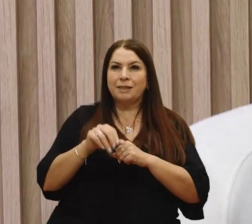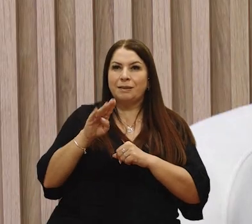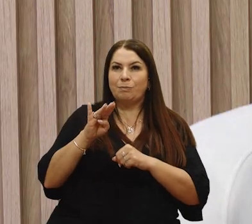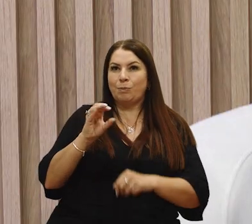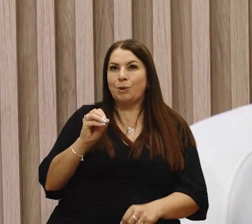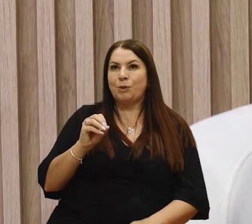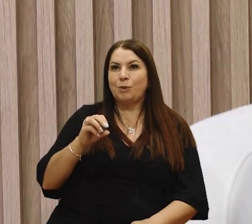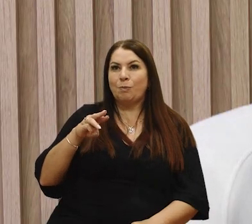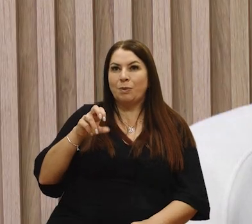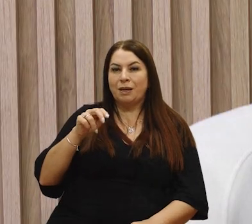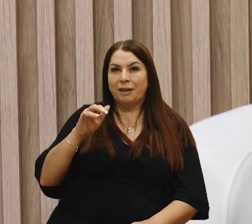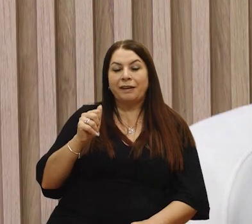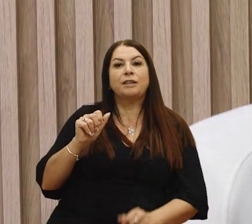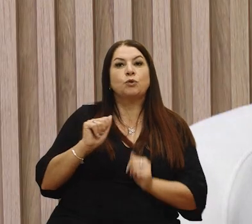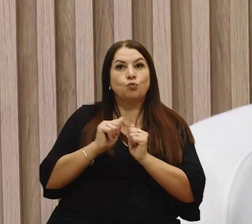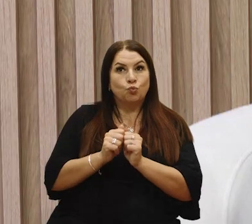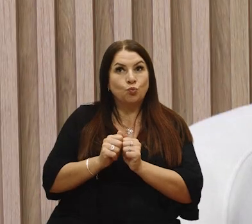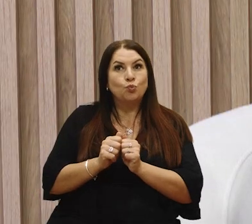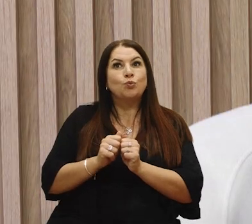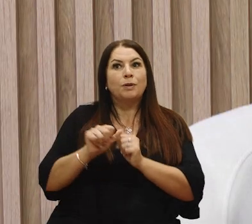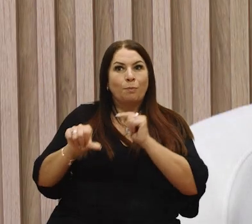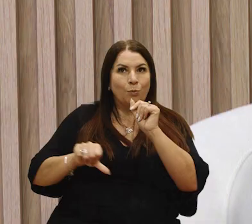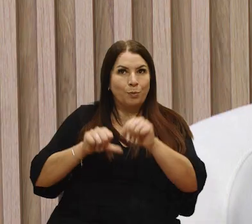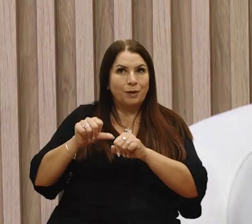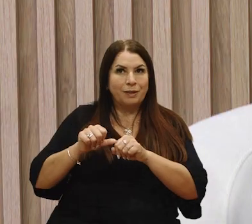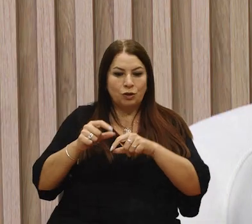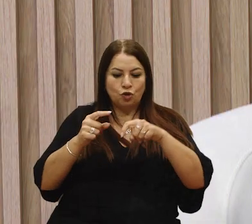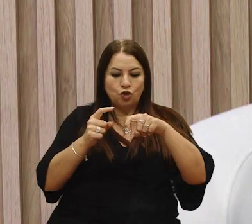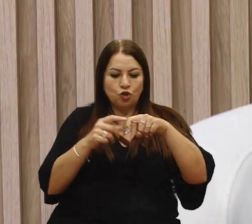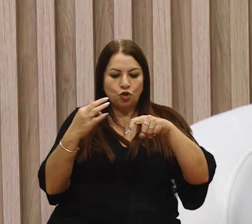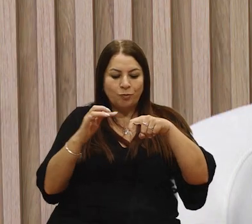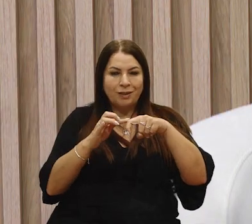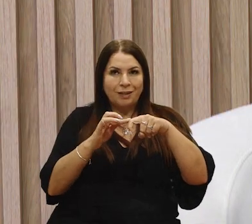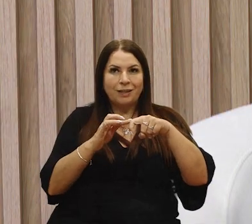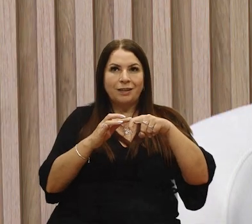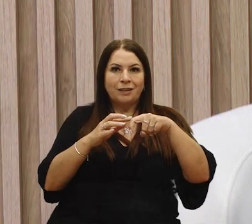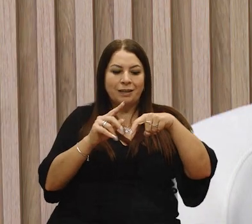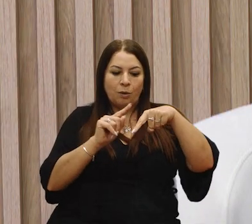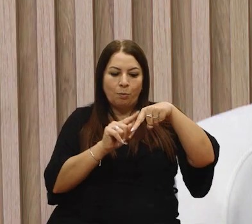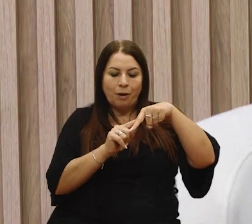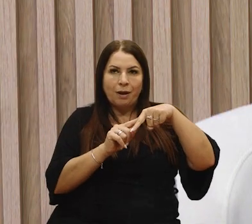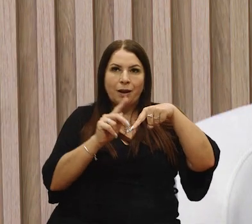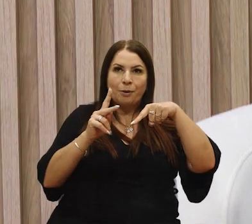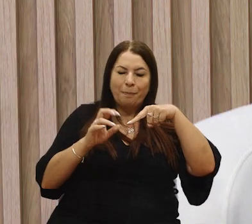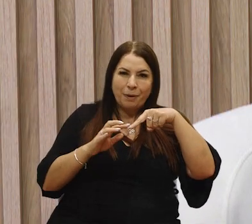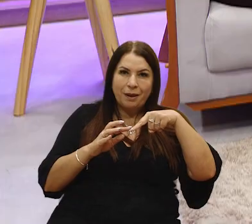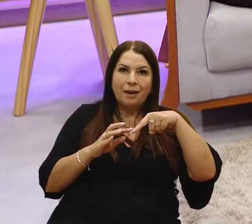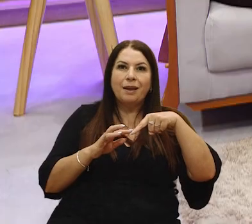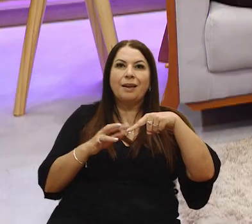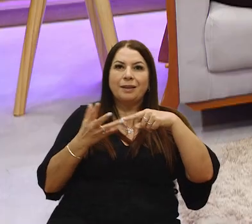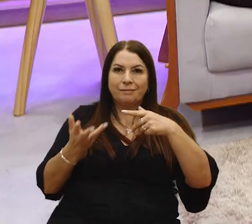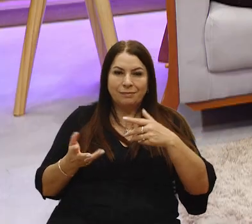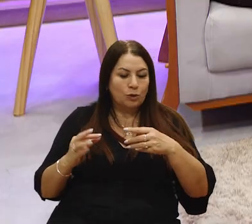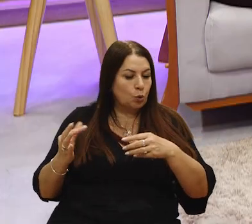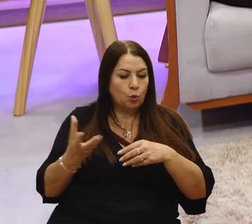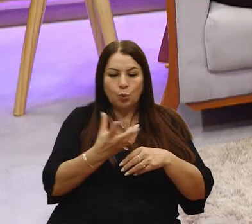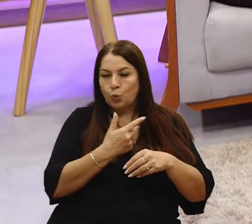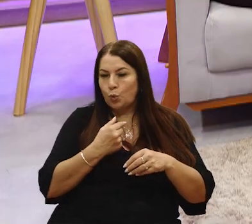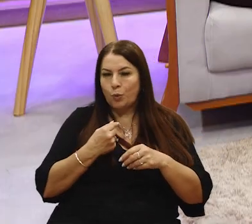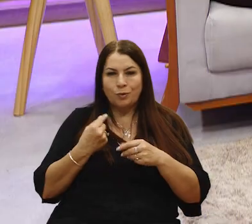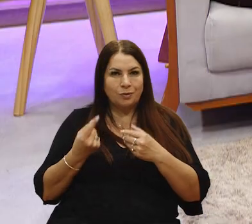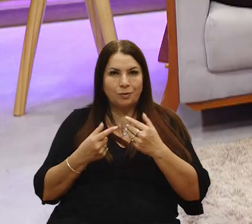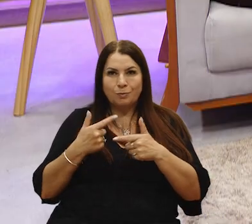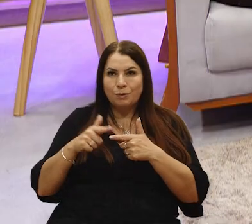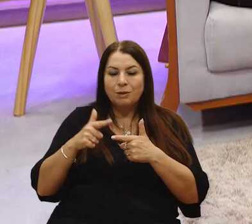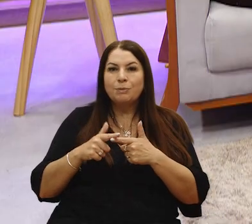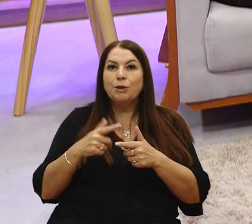tem que estar em dia também. Cláudia, como é que foi na tua rotina adaptar? Já fazia exercício, não? Eu já fazia, mas foi importante